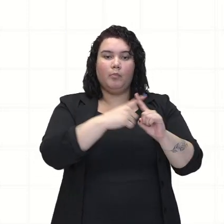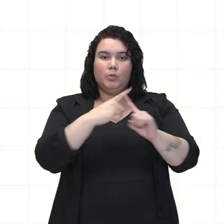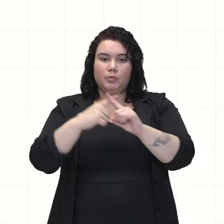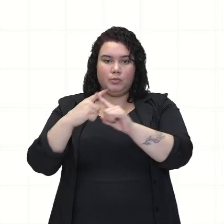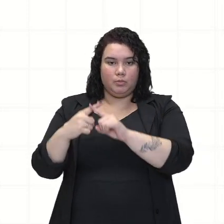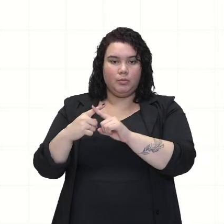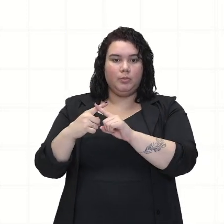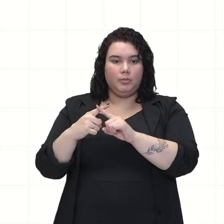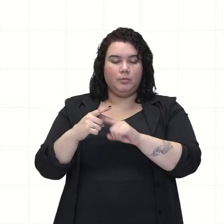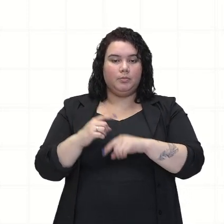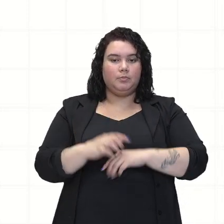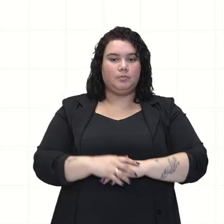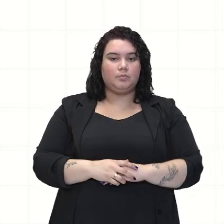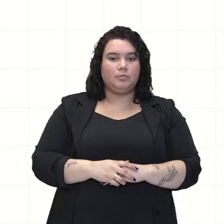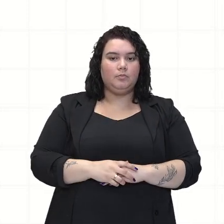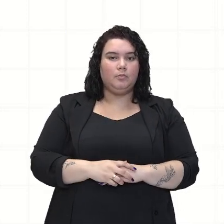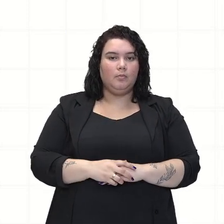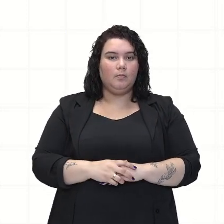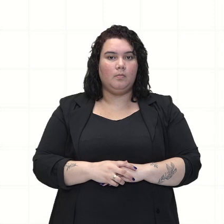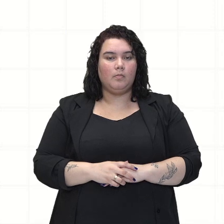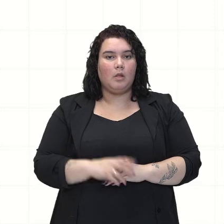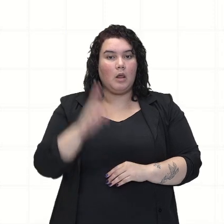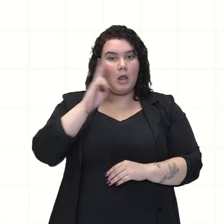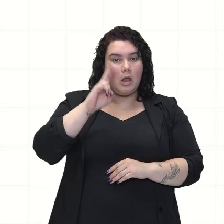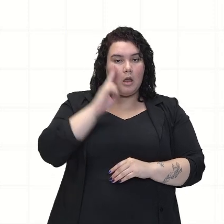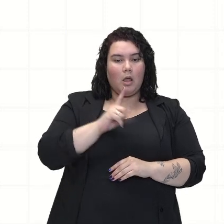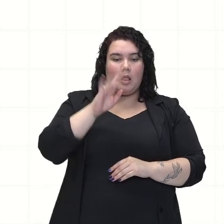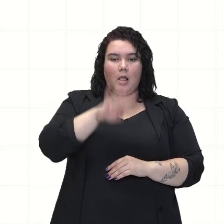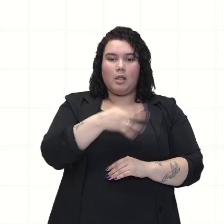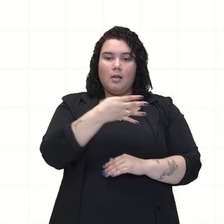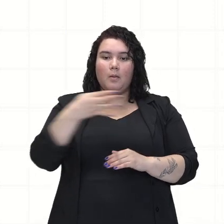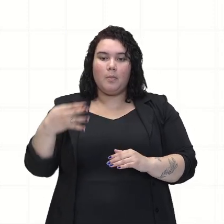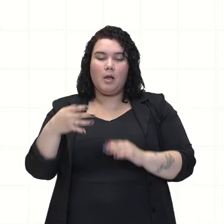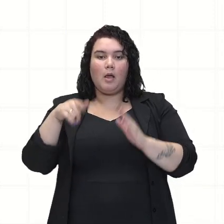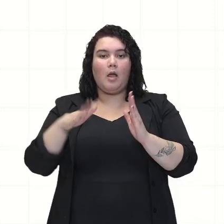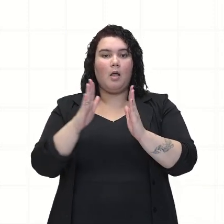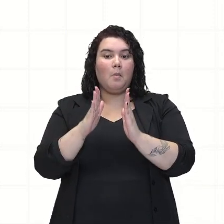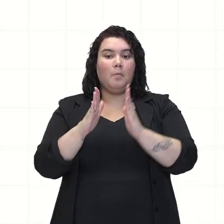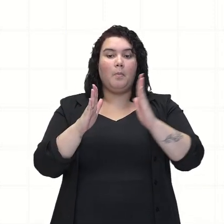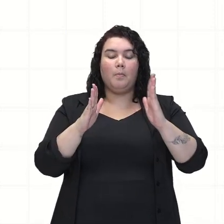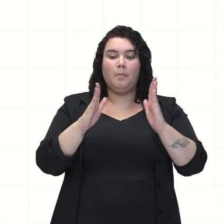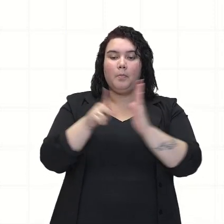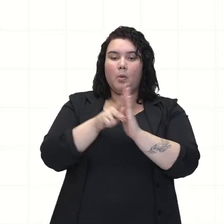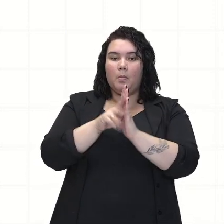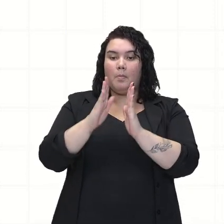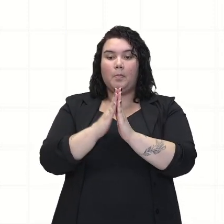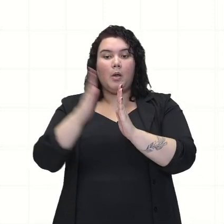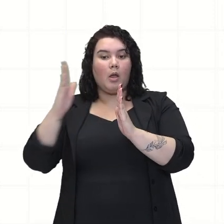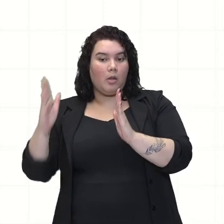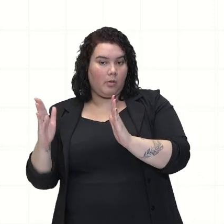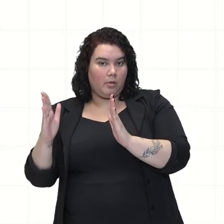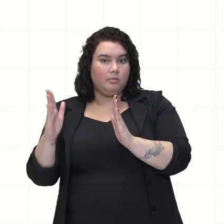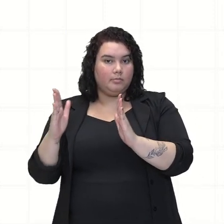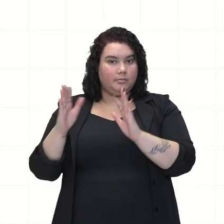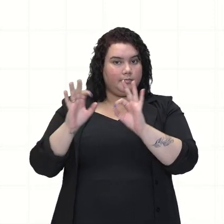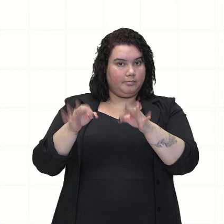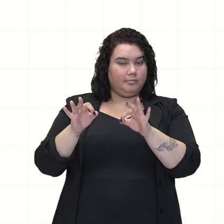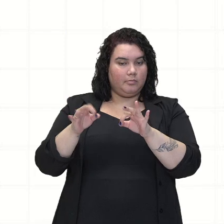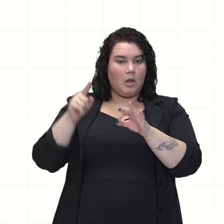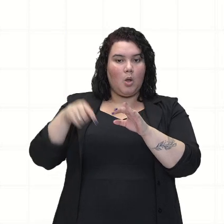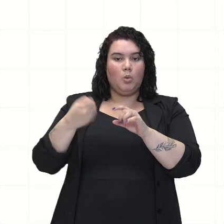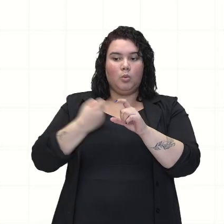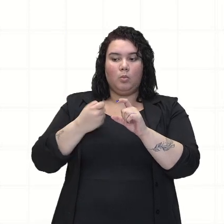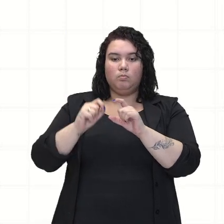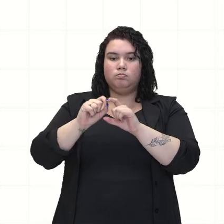Múltiplos. Nós multiplicamos, né? O decalitro, multiplicamos por 10, 1 litro, 10 litros.